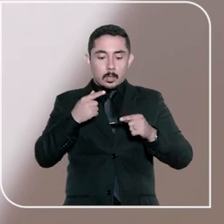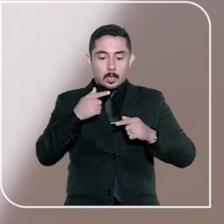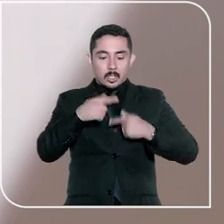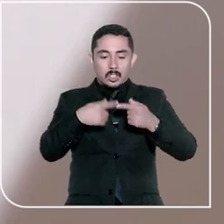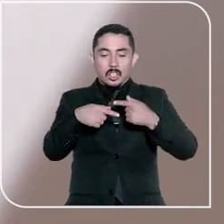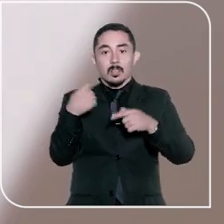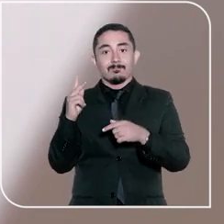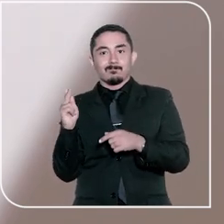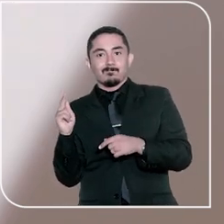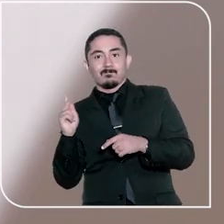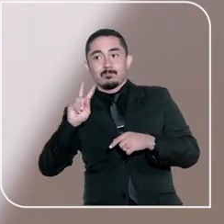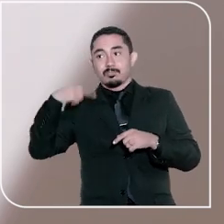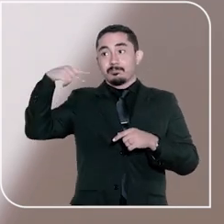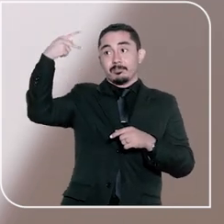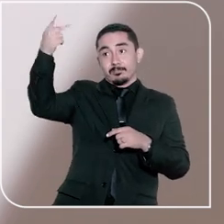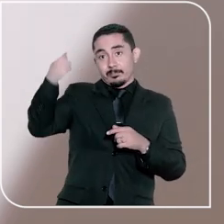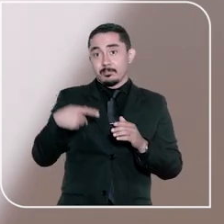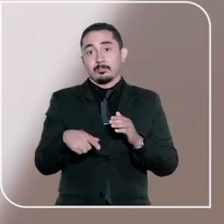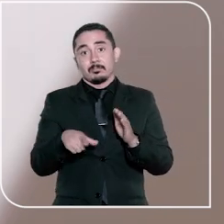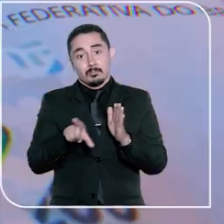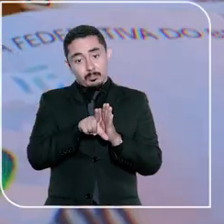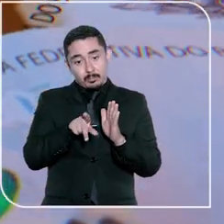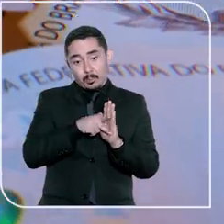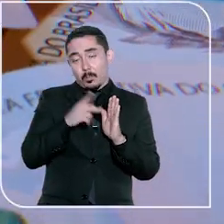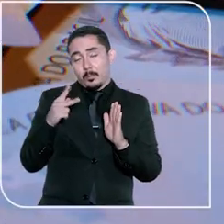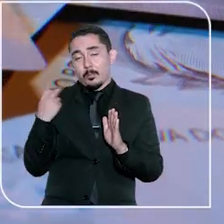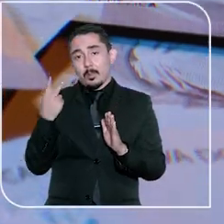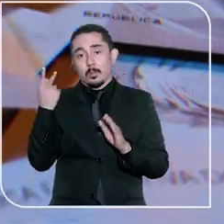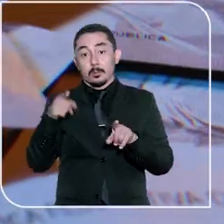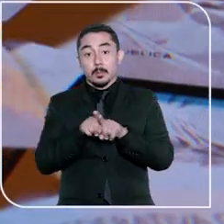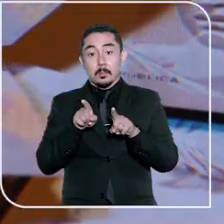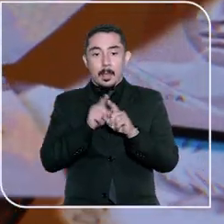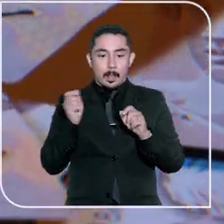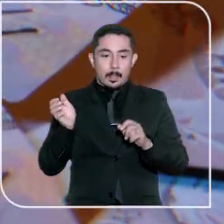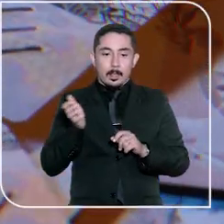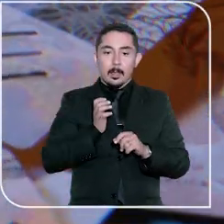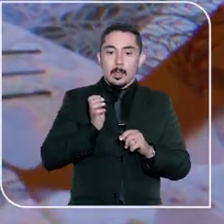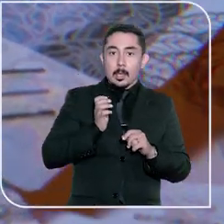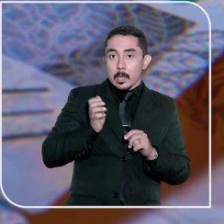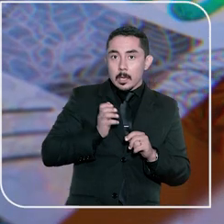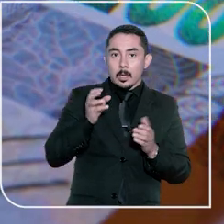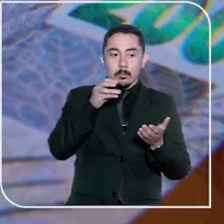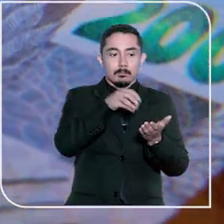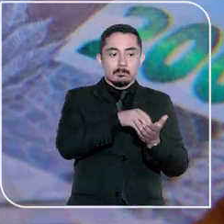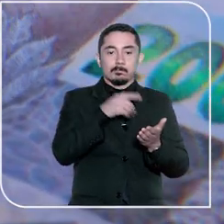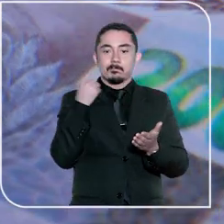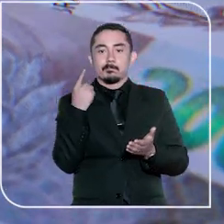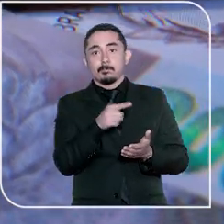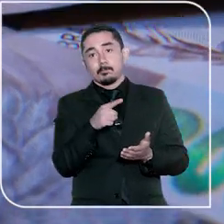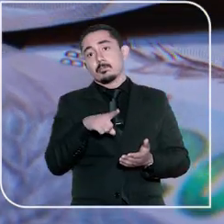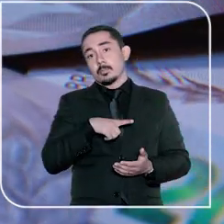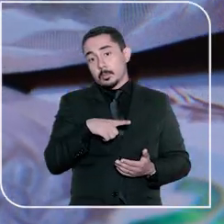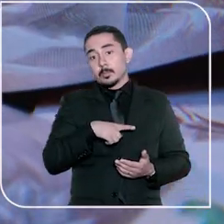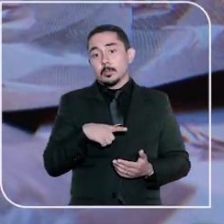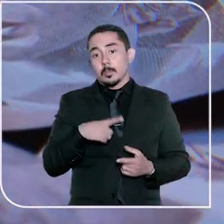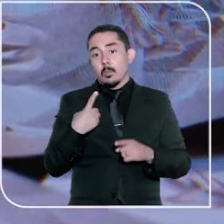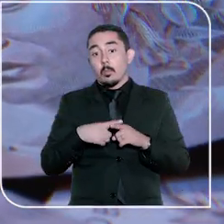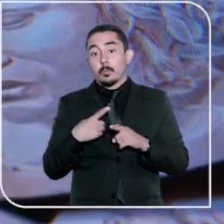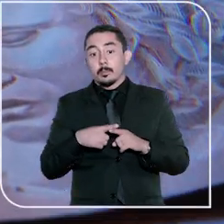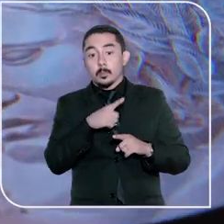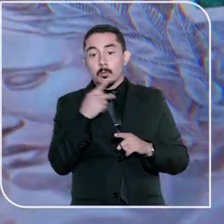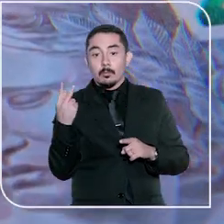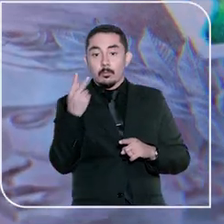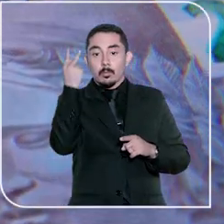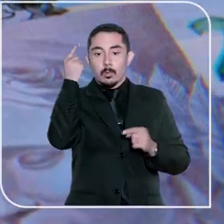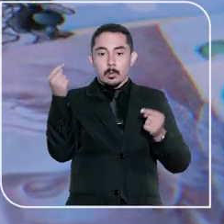superavit ao final do exercício financeiro e apontou o enriquecimento ilícito por parte da entidade de previdência privada